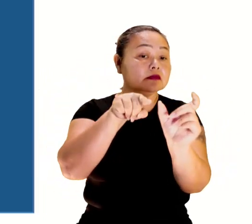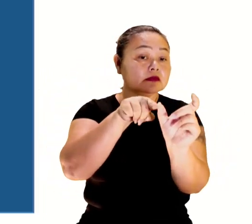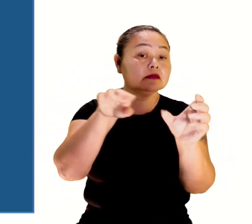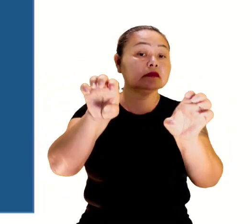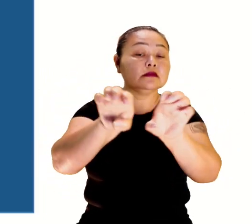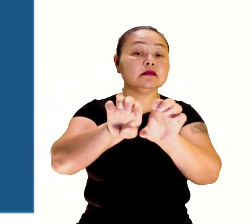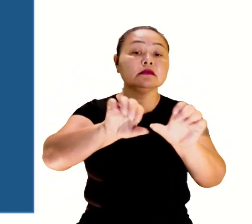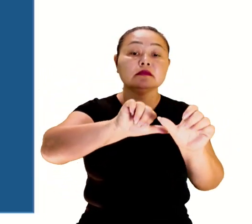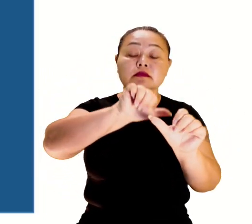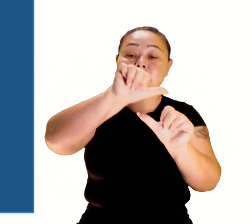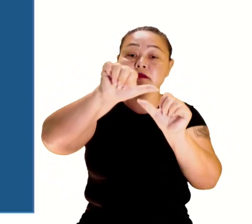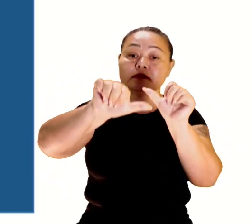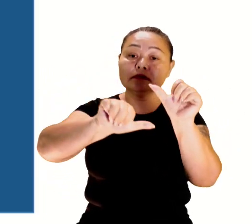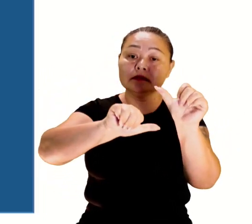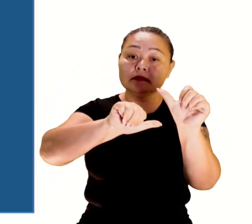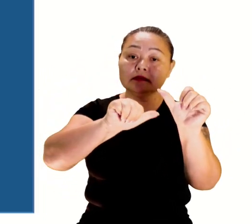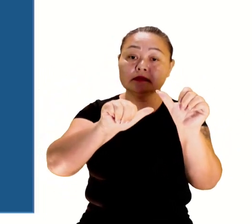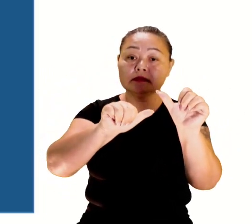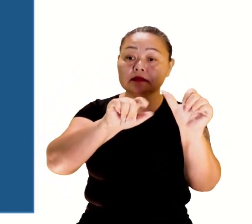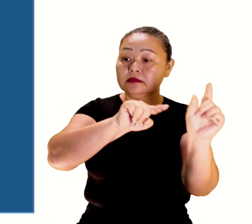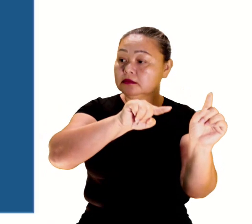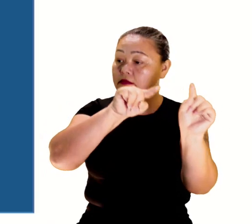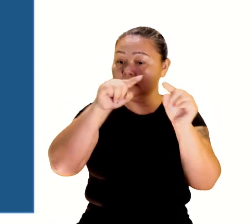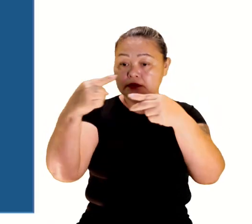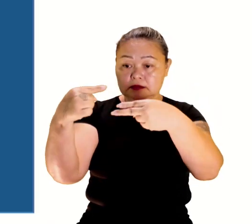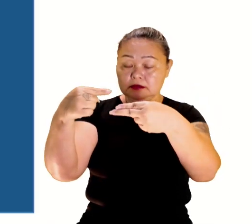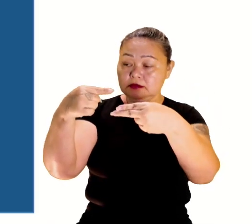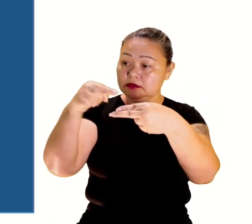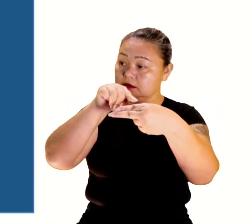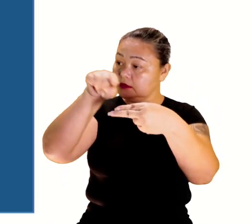equação mudar de lado,